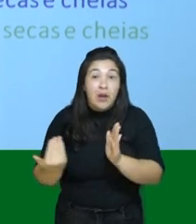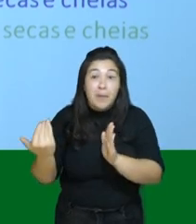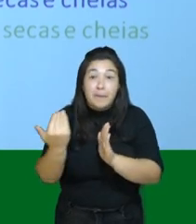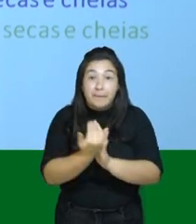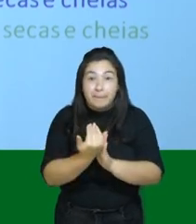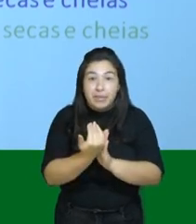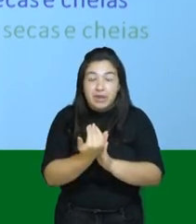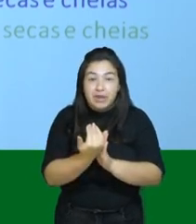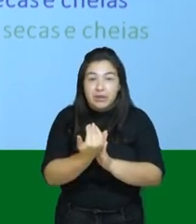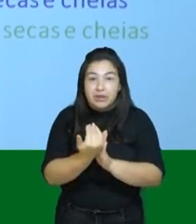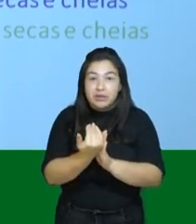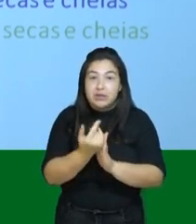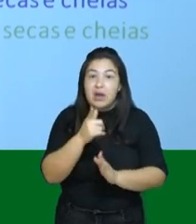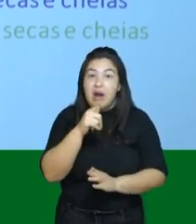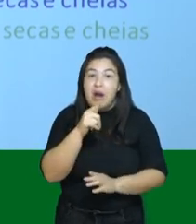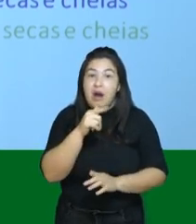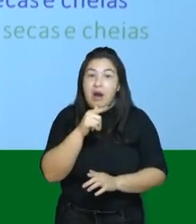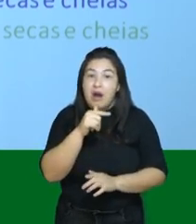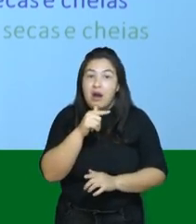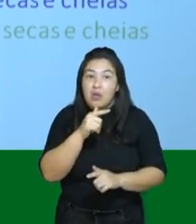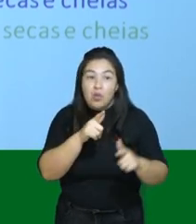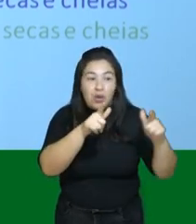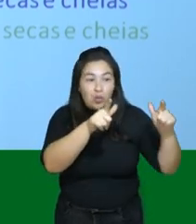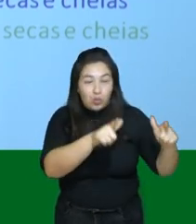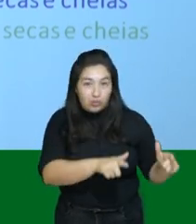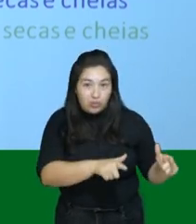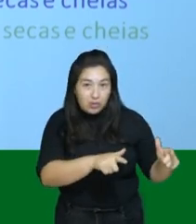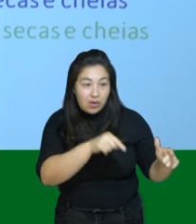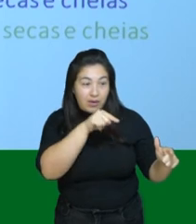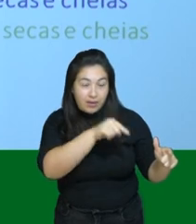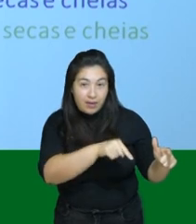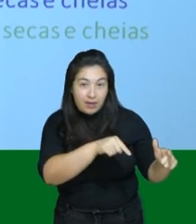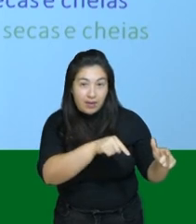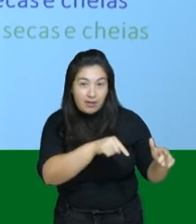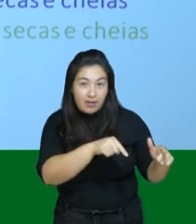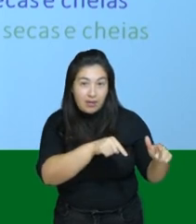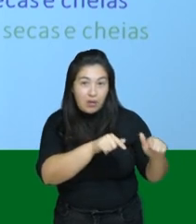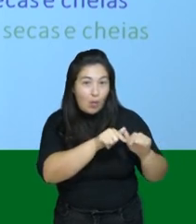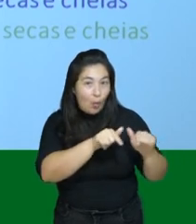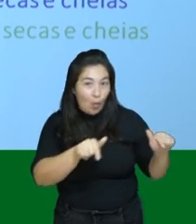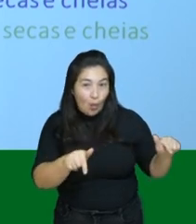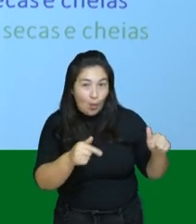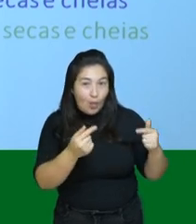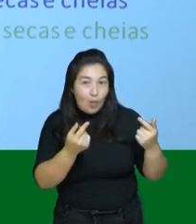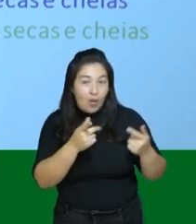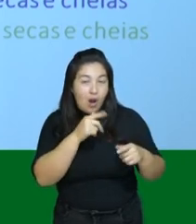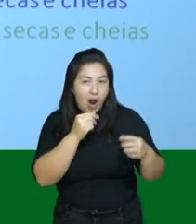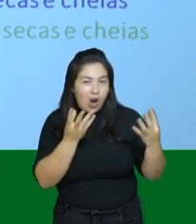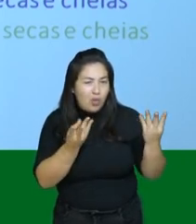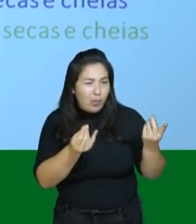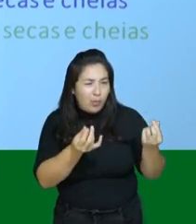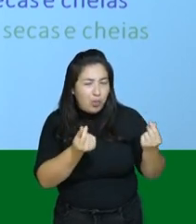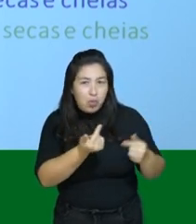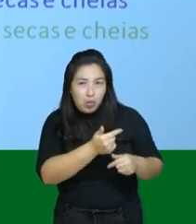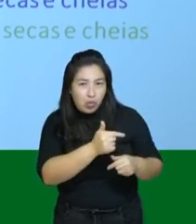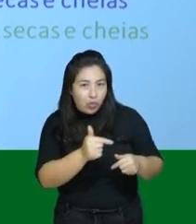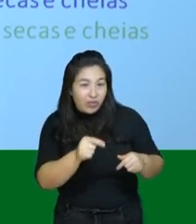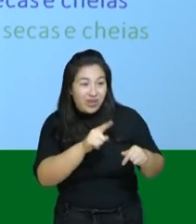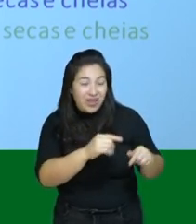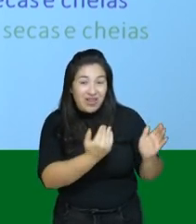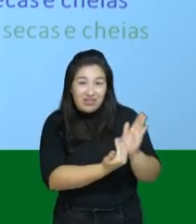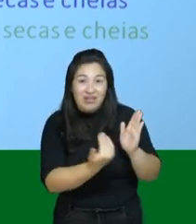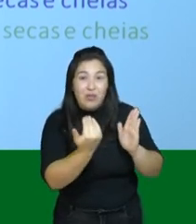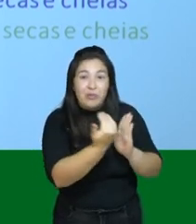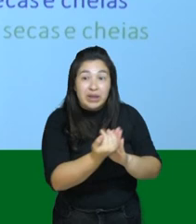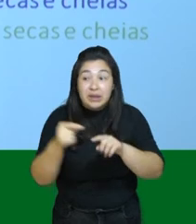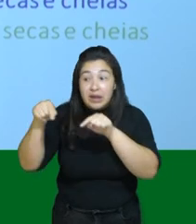ciclo hidrológico, quando onde está seco fica mais seco e onde está úmido fica mais úmido. Então, se vocês olharem aqui, todo vermelho são